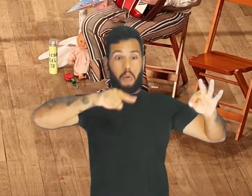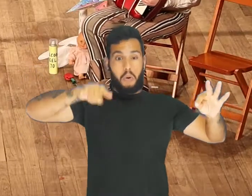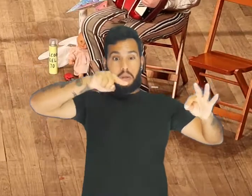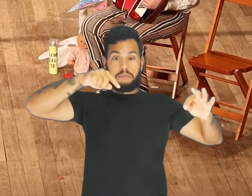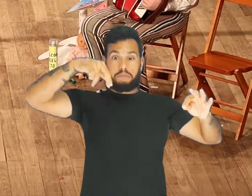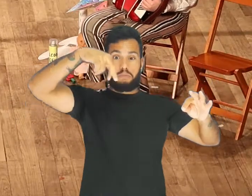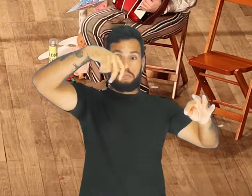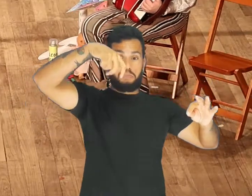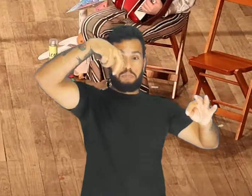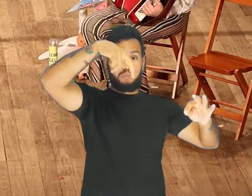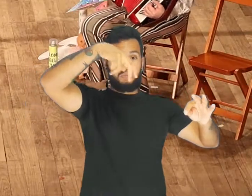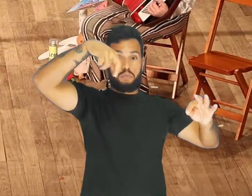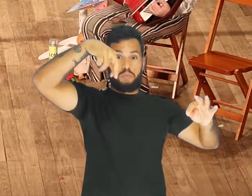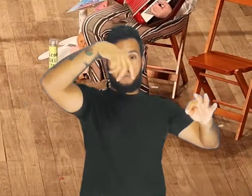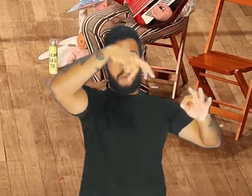Monociclo na corda bamba.